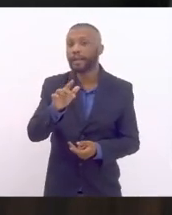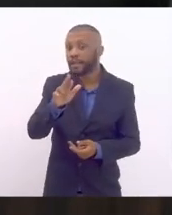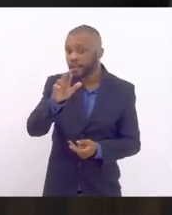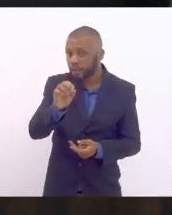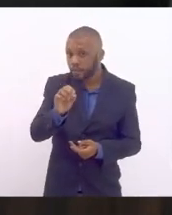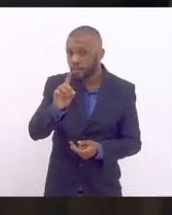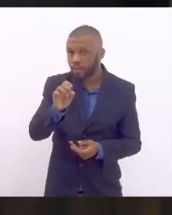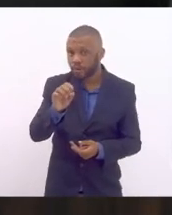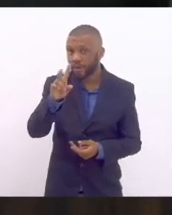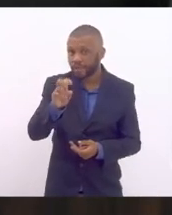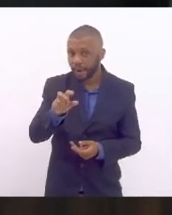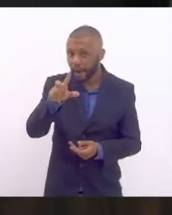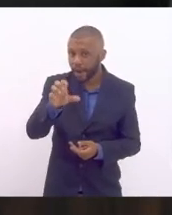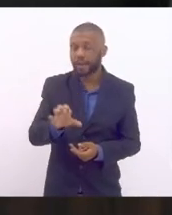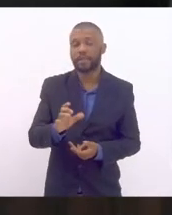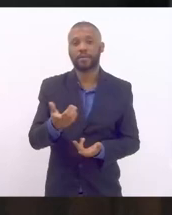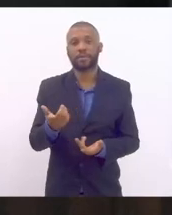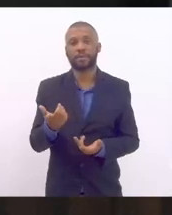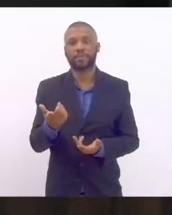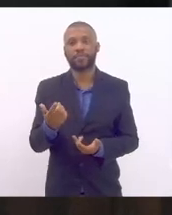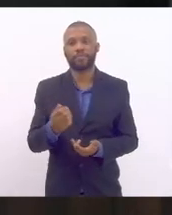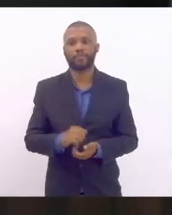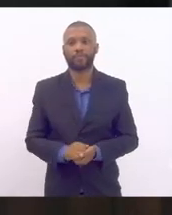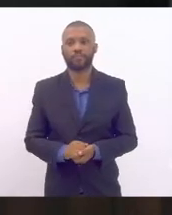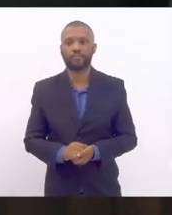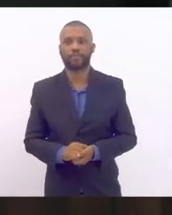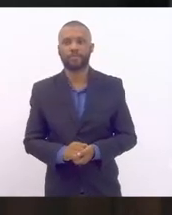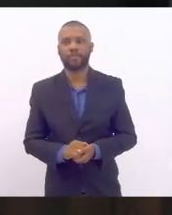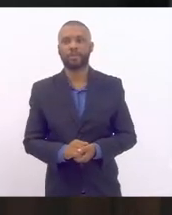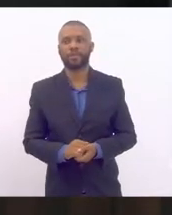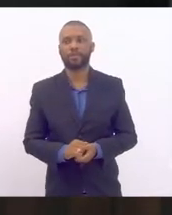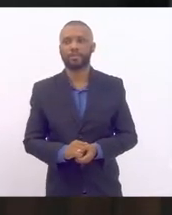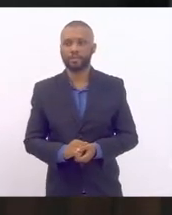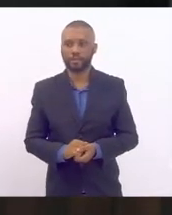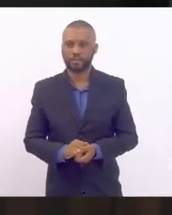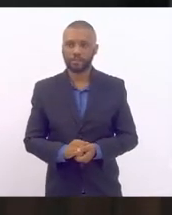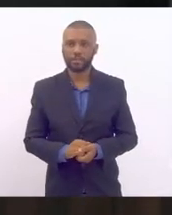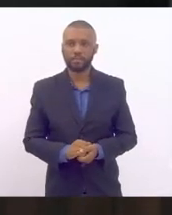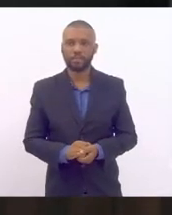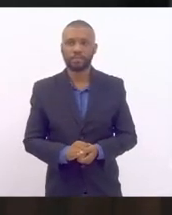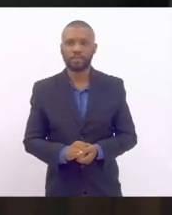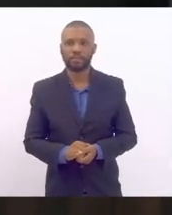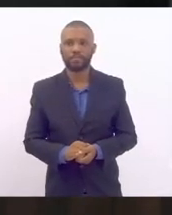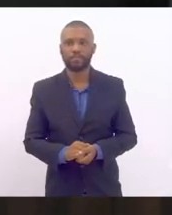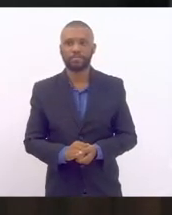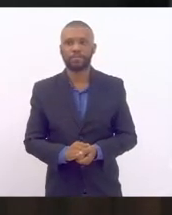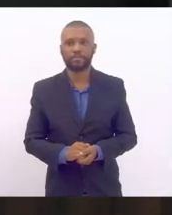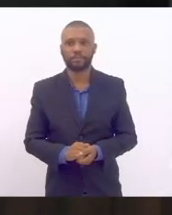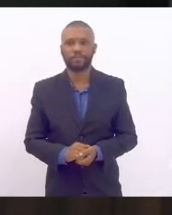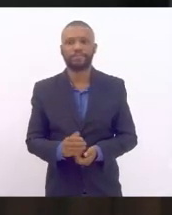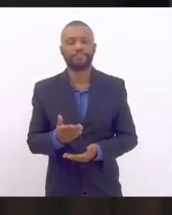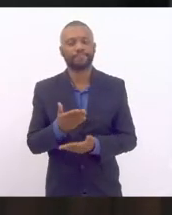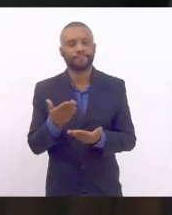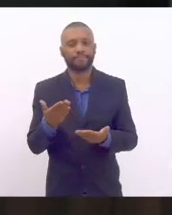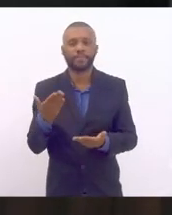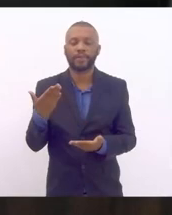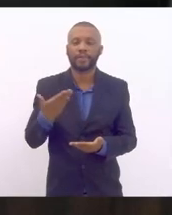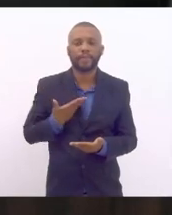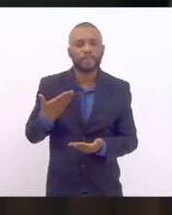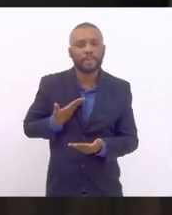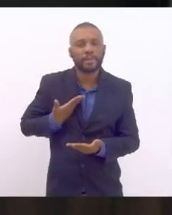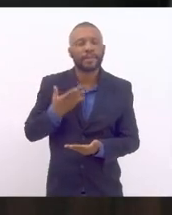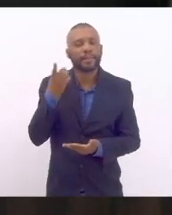da agetransp e vamos hoje Como está nossa querida amiga